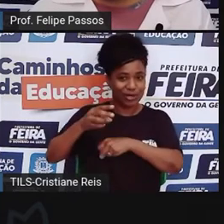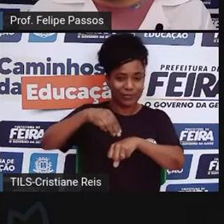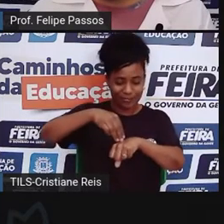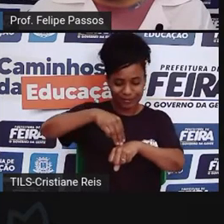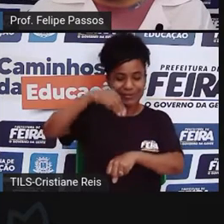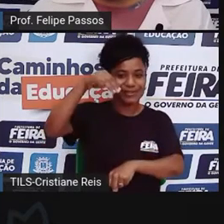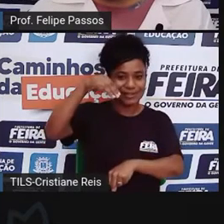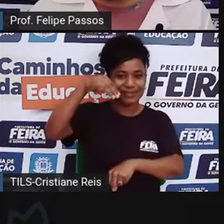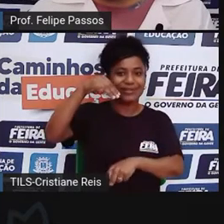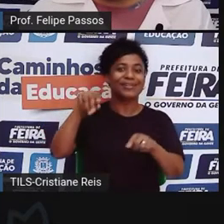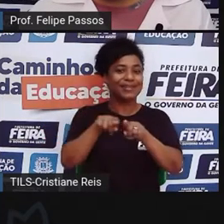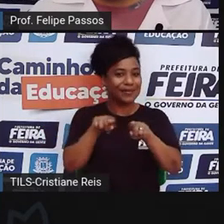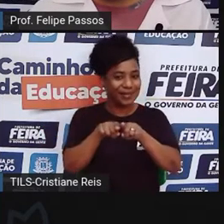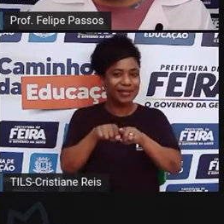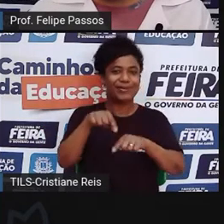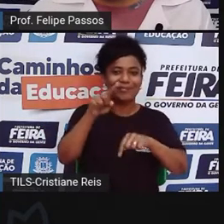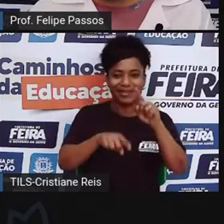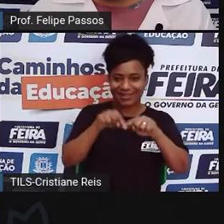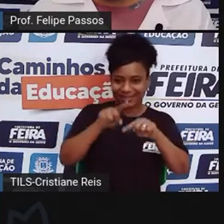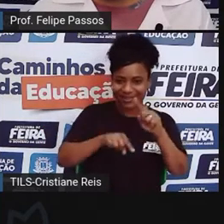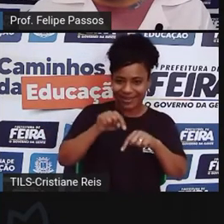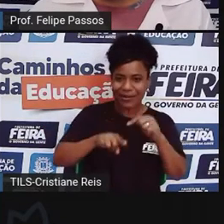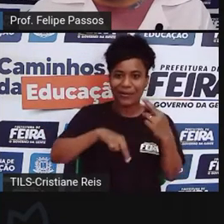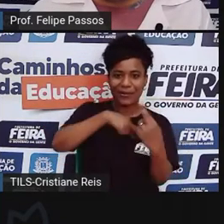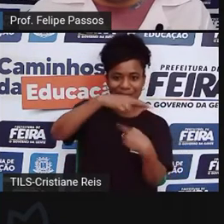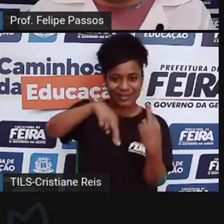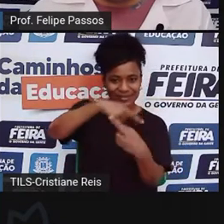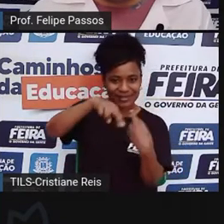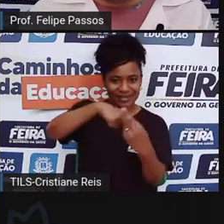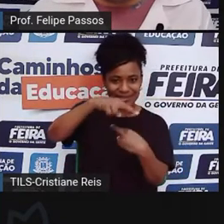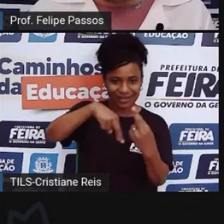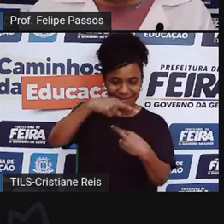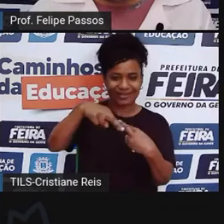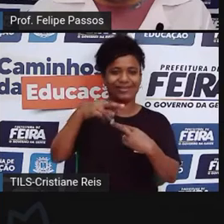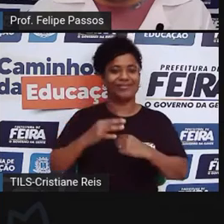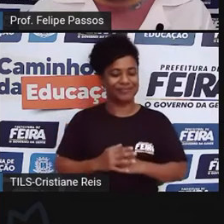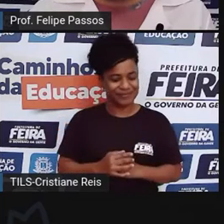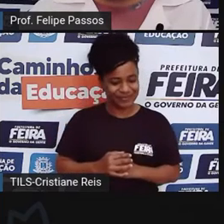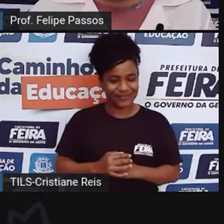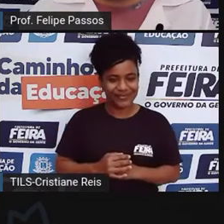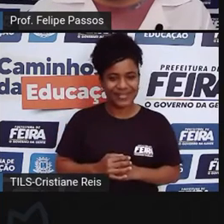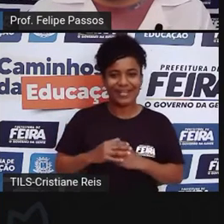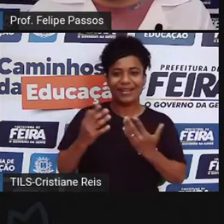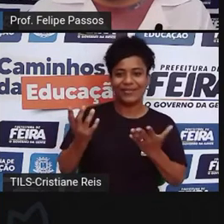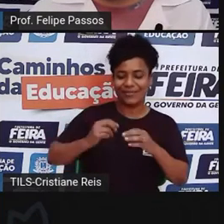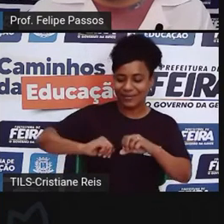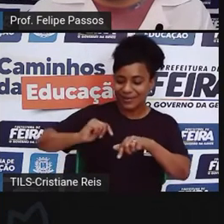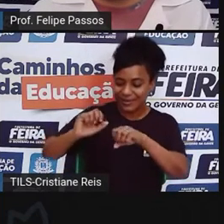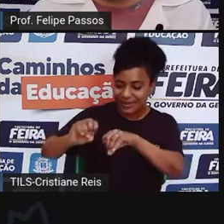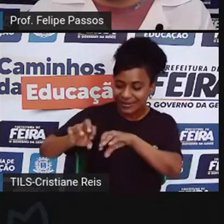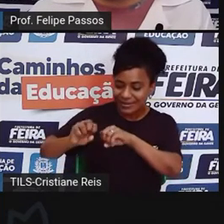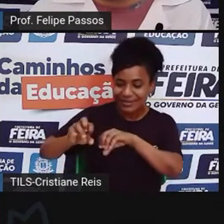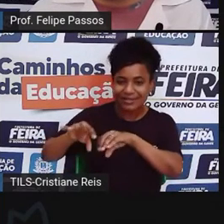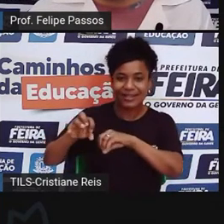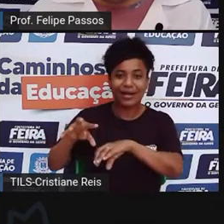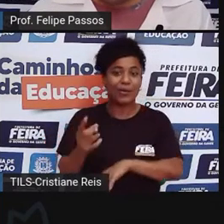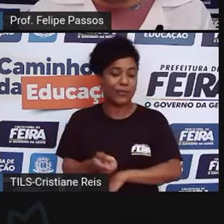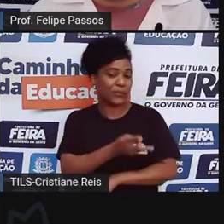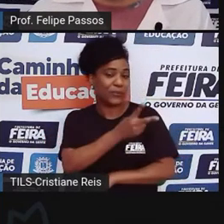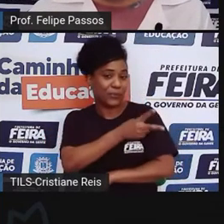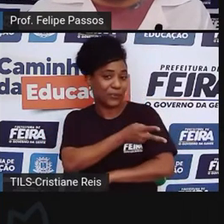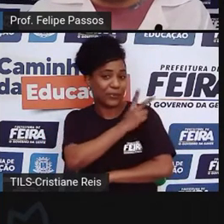com material reciclável. Mas esse aí já foi um outro nível, porque eu, quando eu fui trabalhar com Fundamental 2, você lembra da